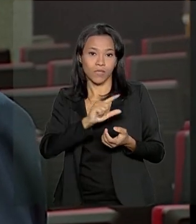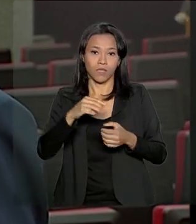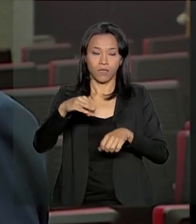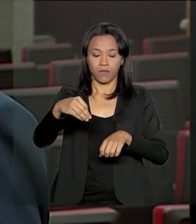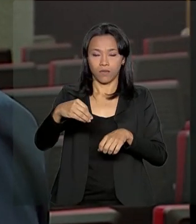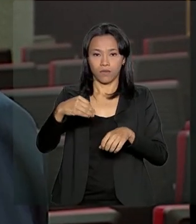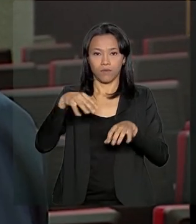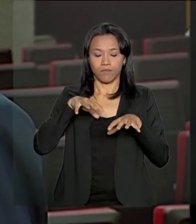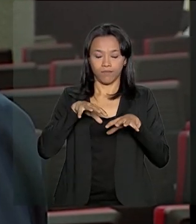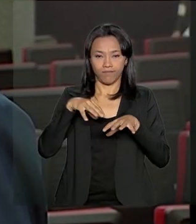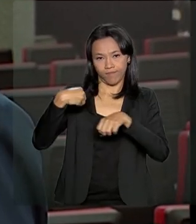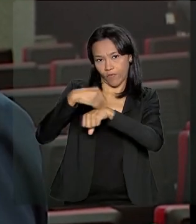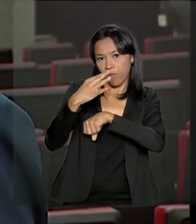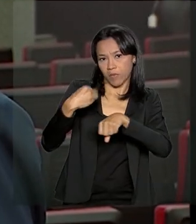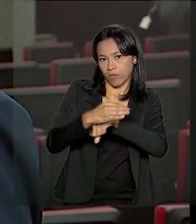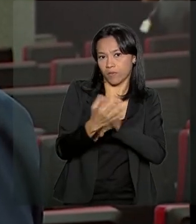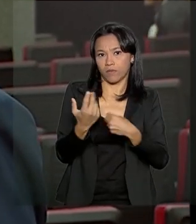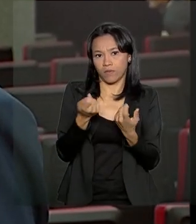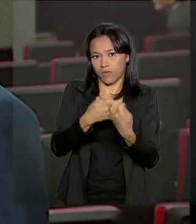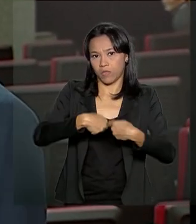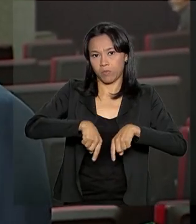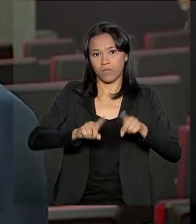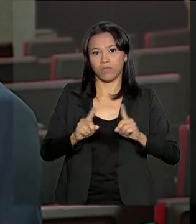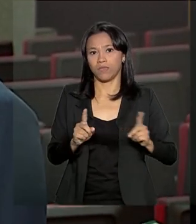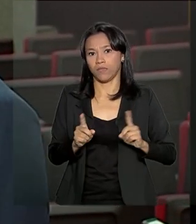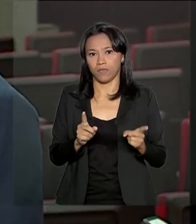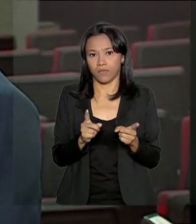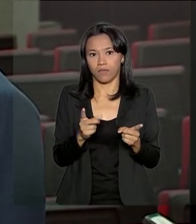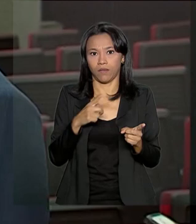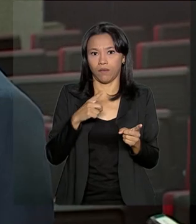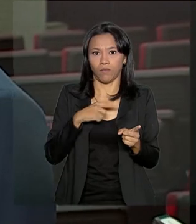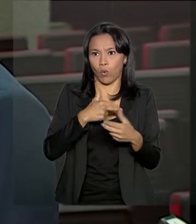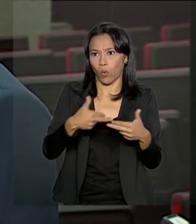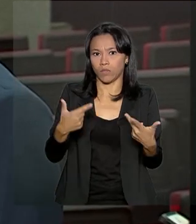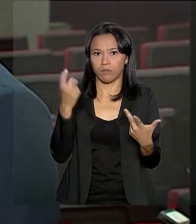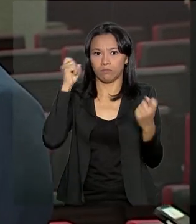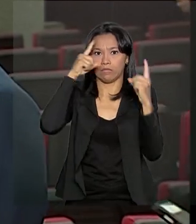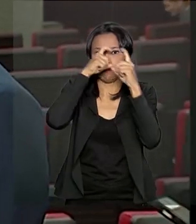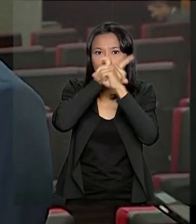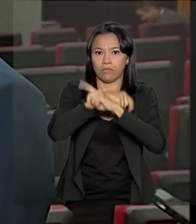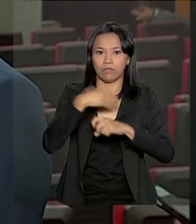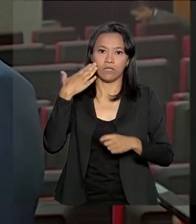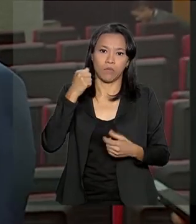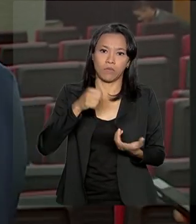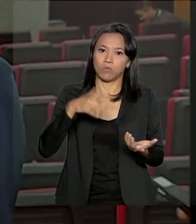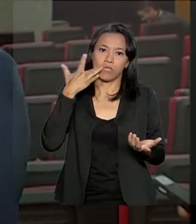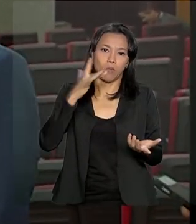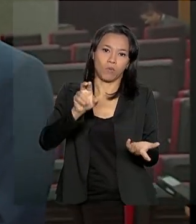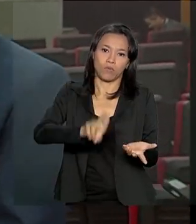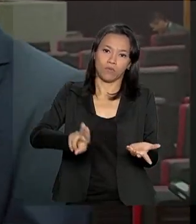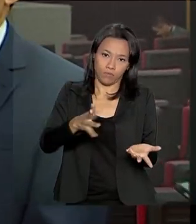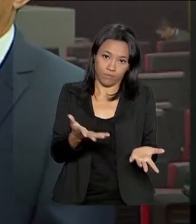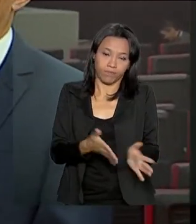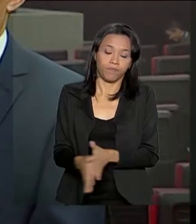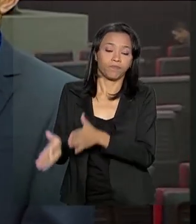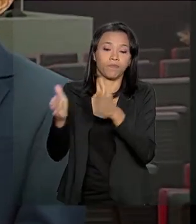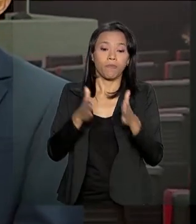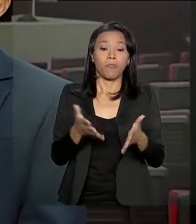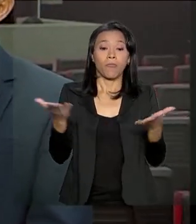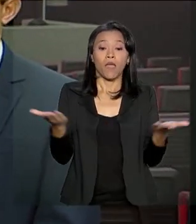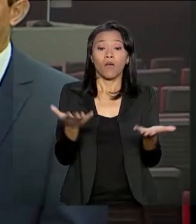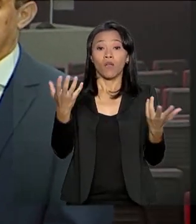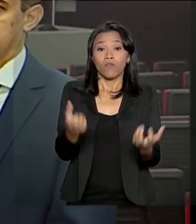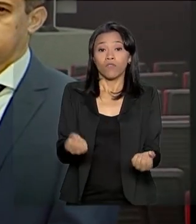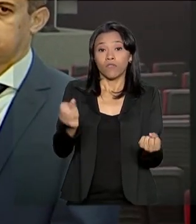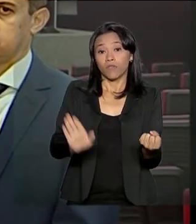interesse, sem necessidade de manusear grandes bases de dados. Então, ok, secretário. Muito obrigado pela entrevista. E agora a gente vai direto para